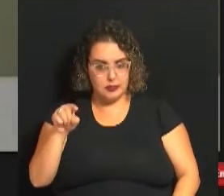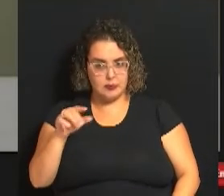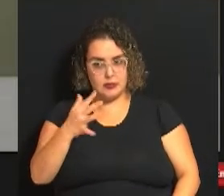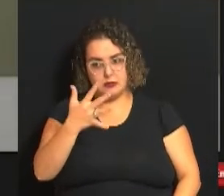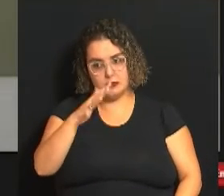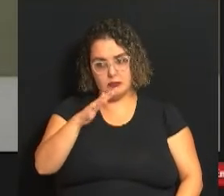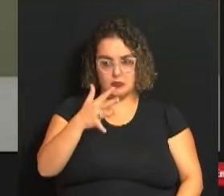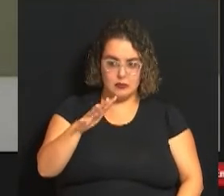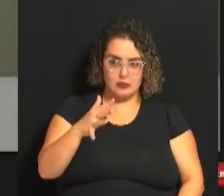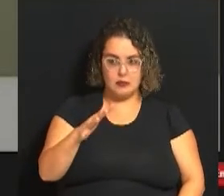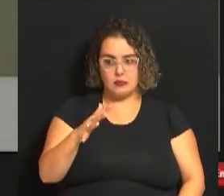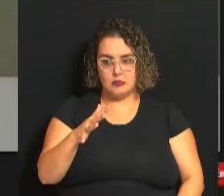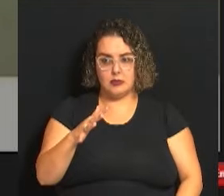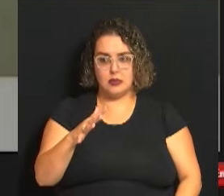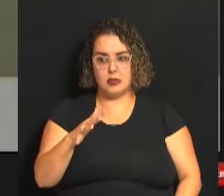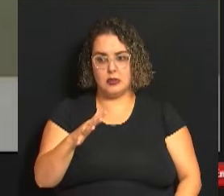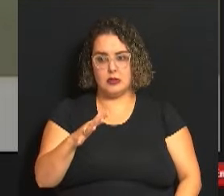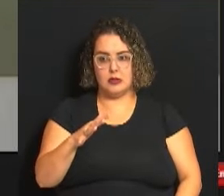aproximadamente